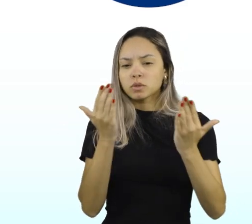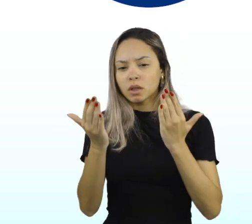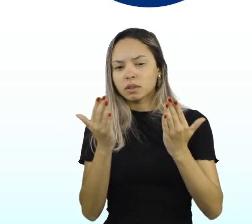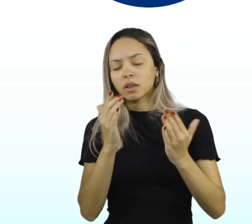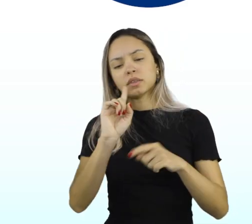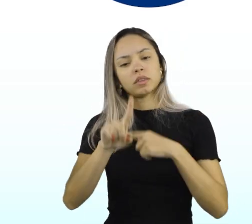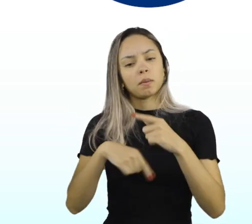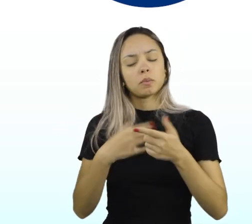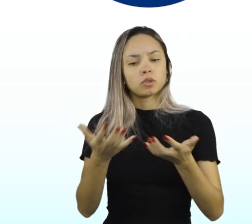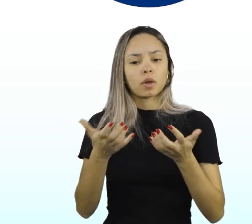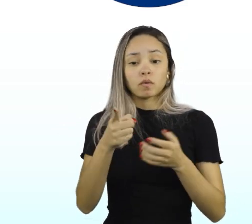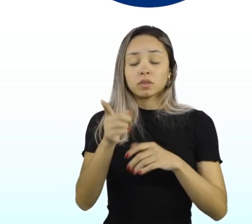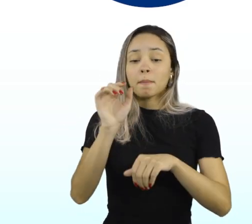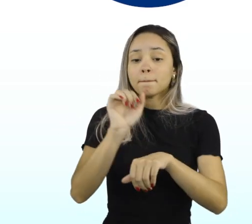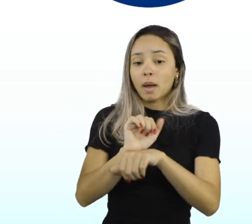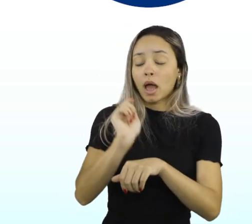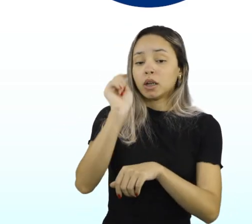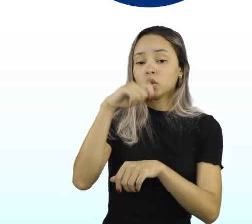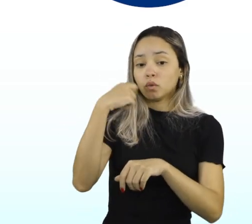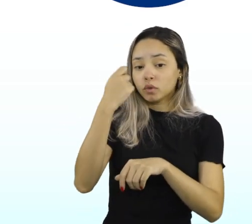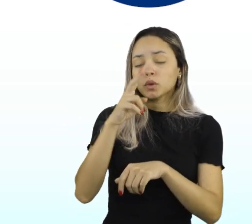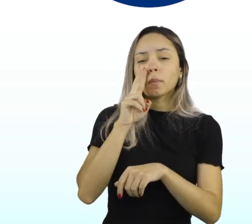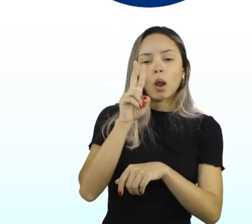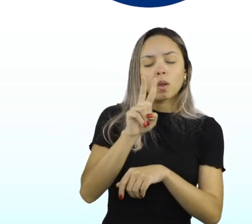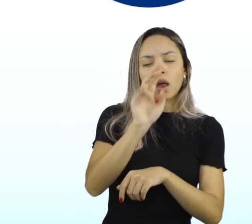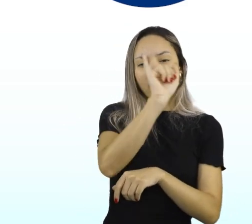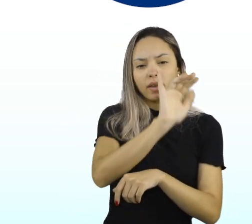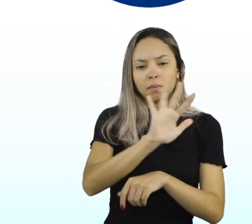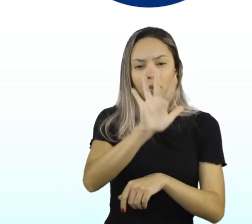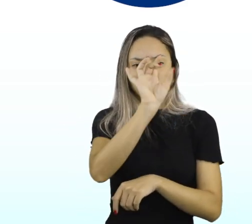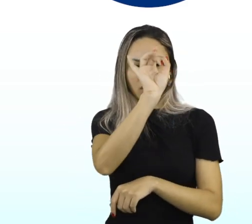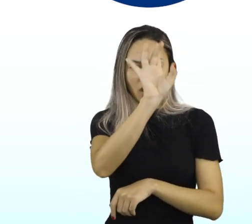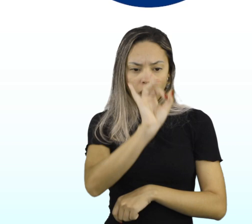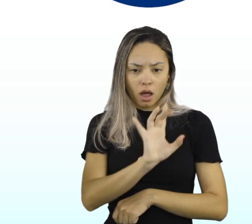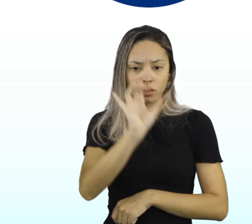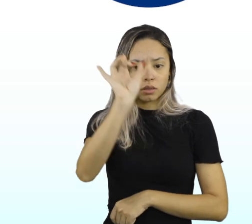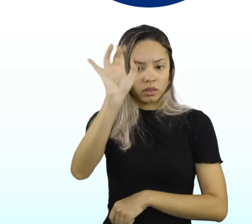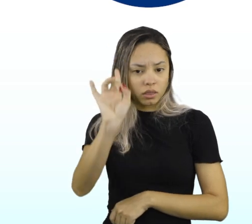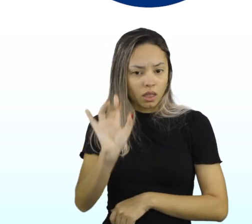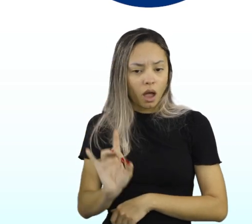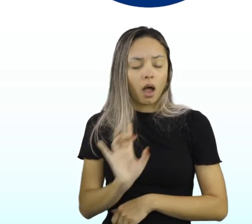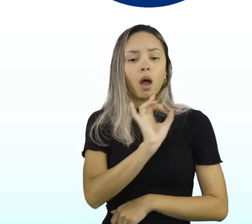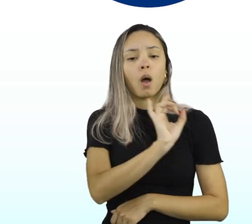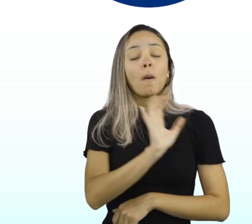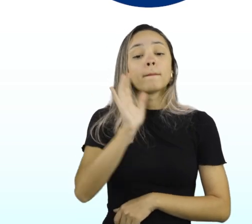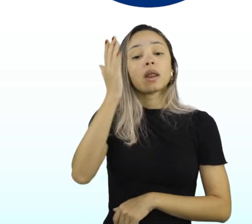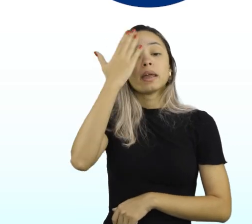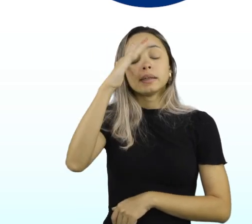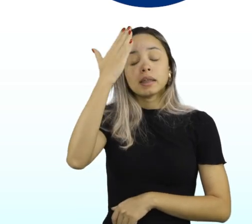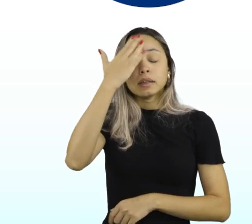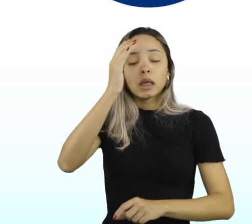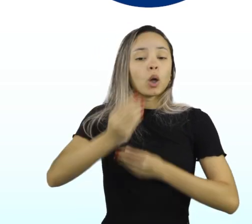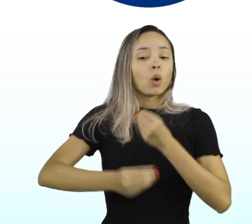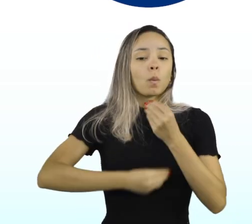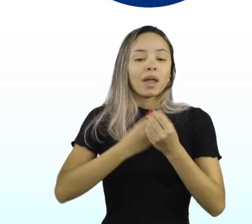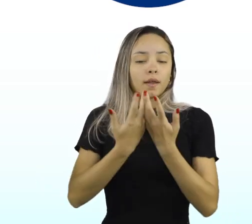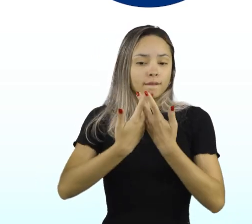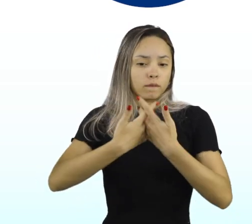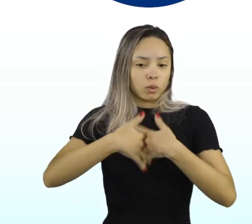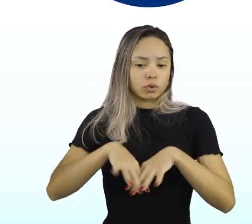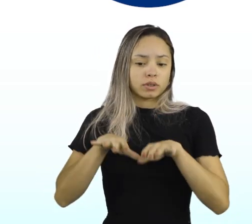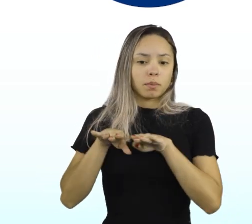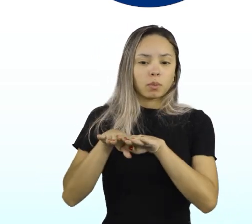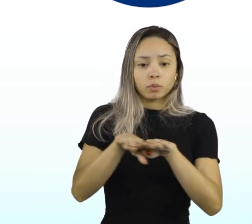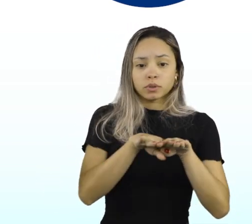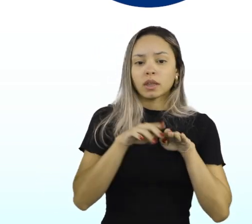pausasse esse vídeo e analisasse figura a figura para que você entendesse essa proporcionalidade. Eu tenho certeza que quando